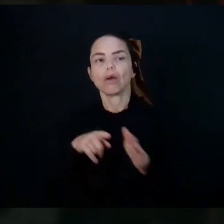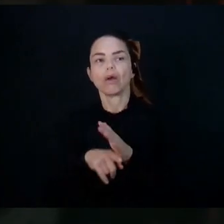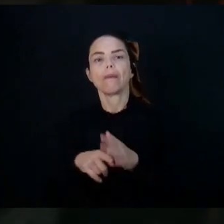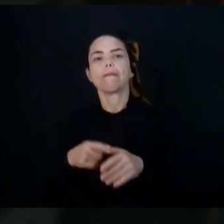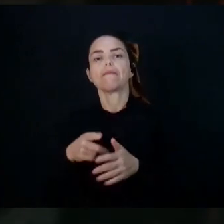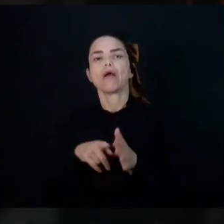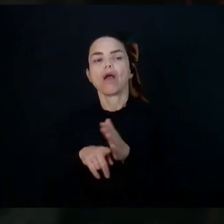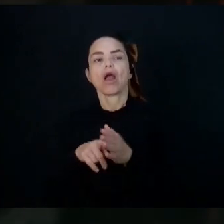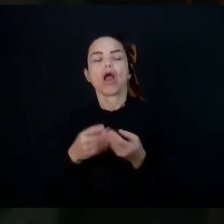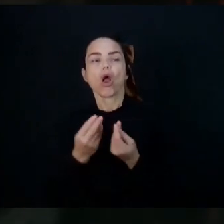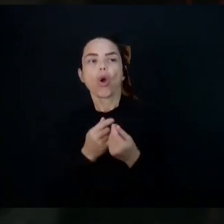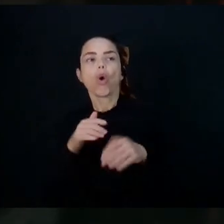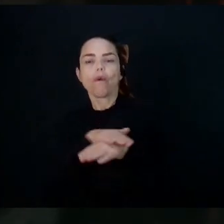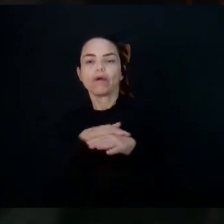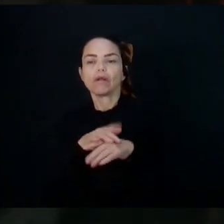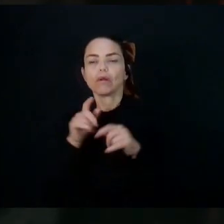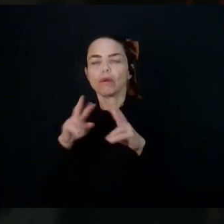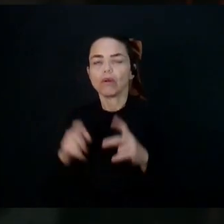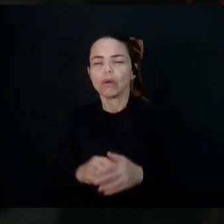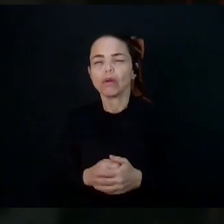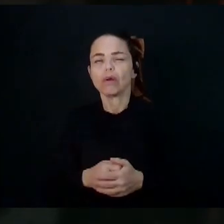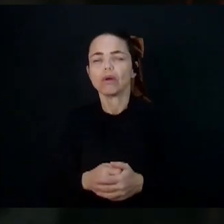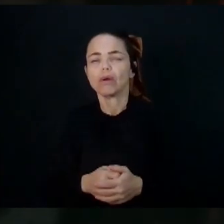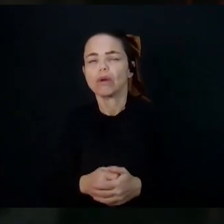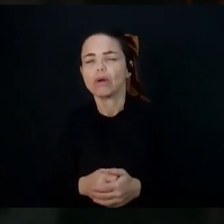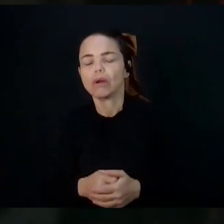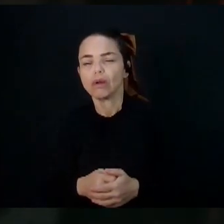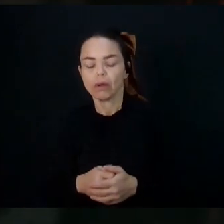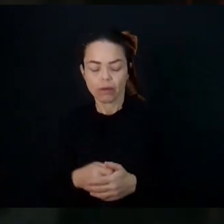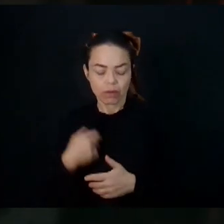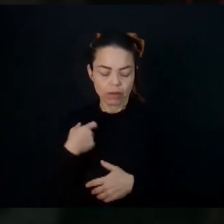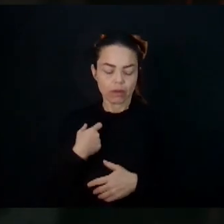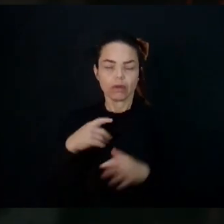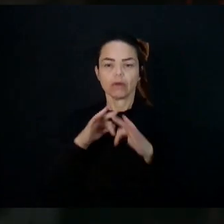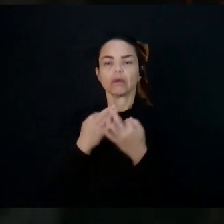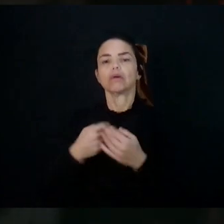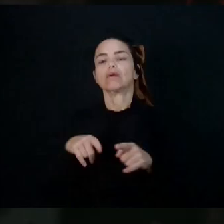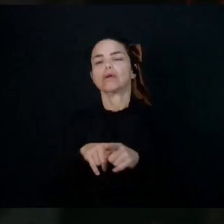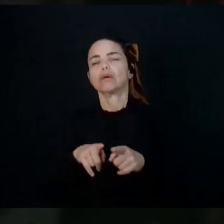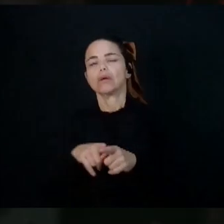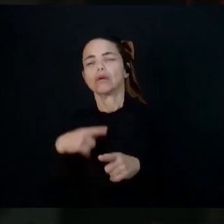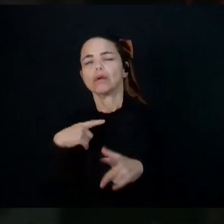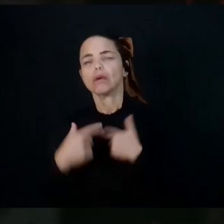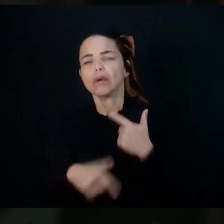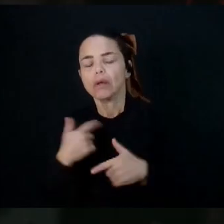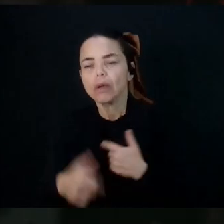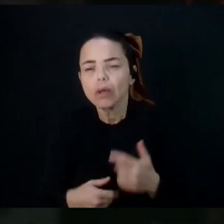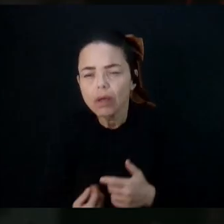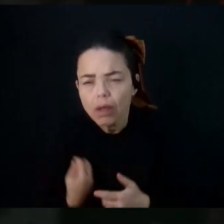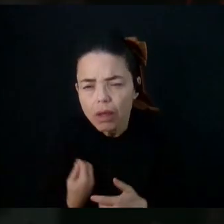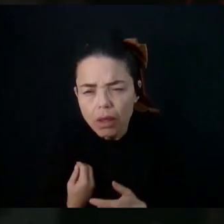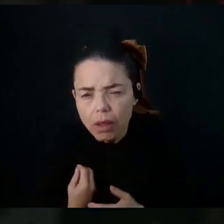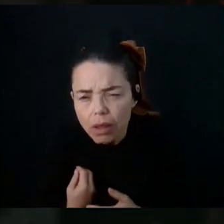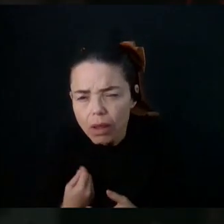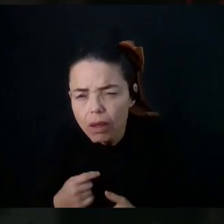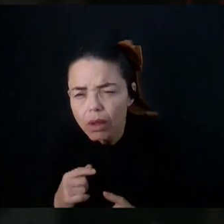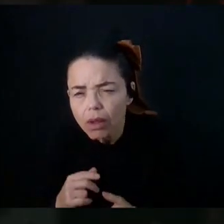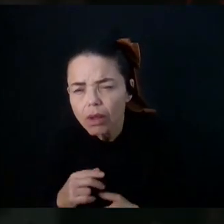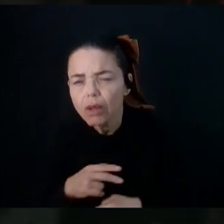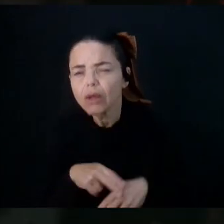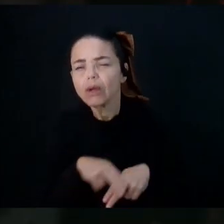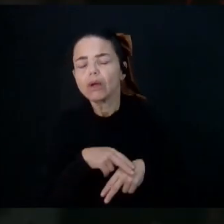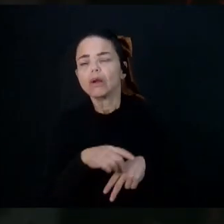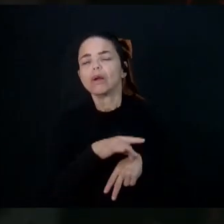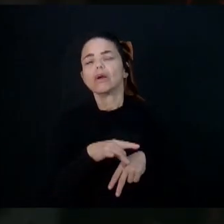37 anos, que infelizmente fez mais uma vítima e agora essa família vai ter que trabalhar com luto, trabalhar com a questão